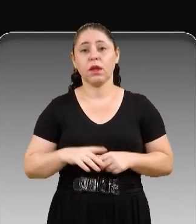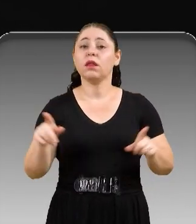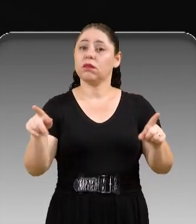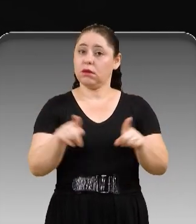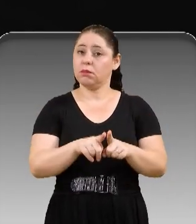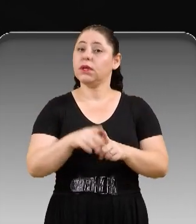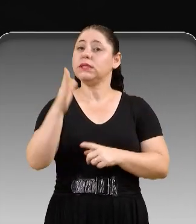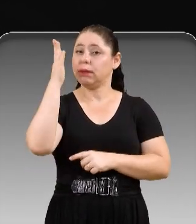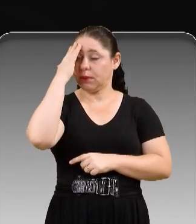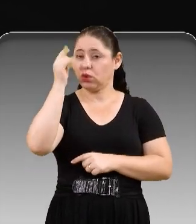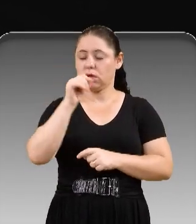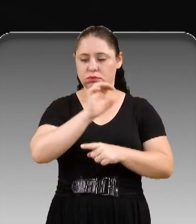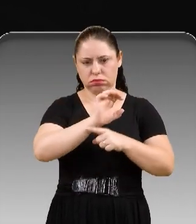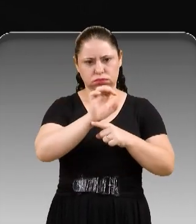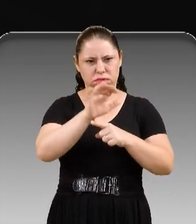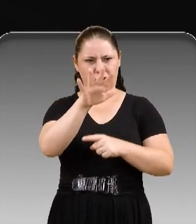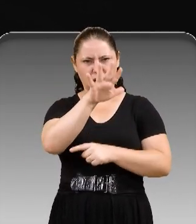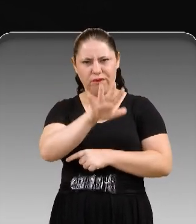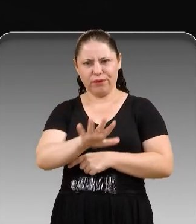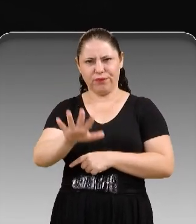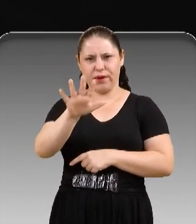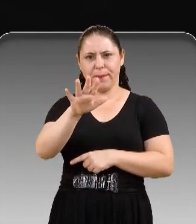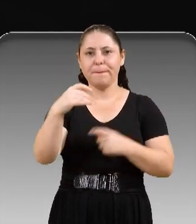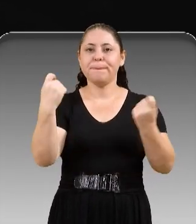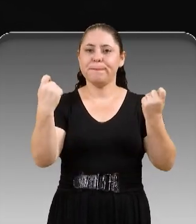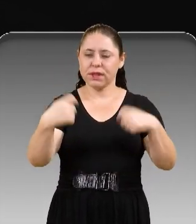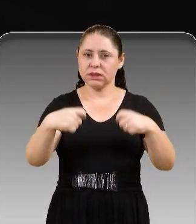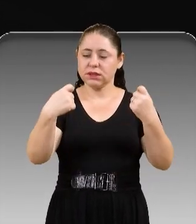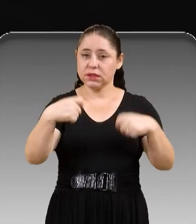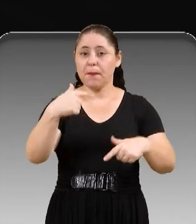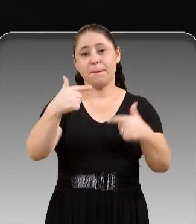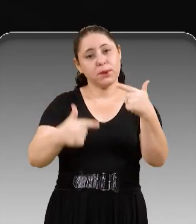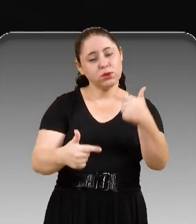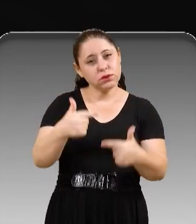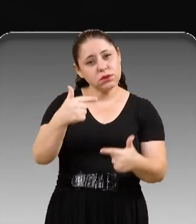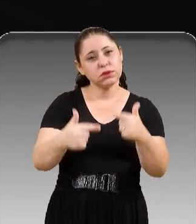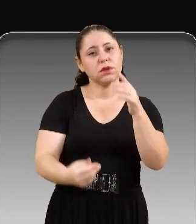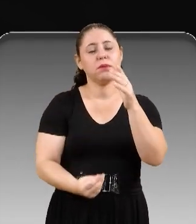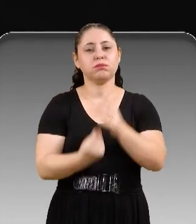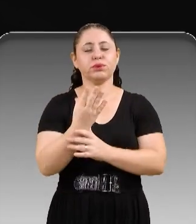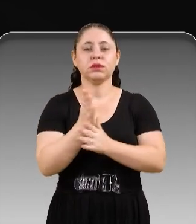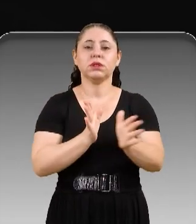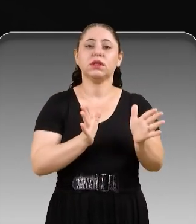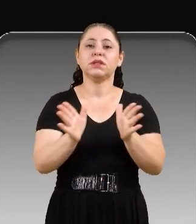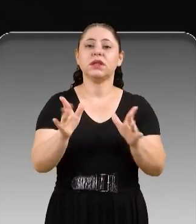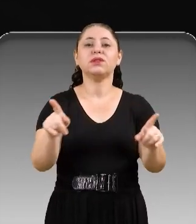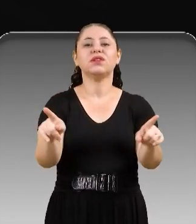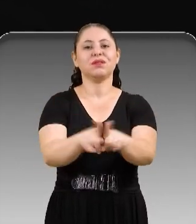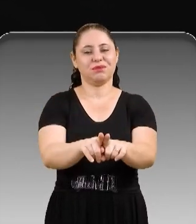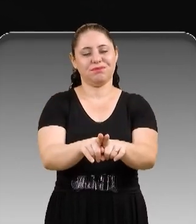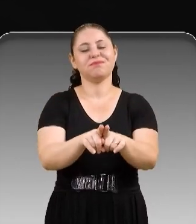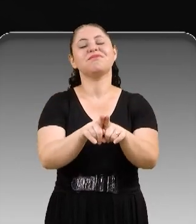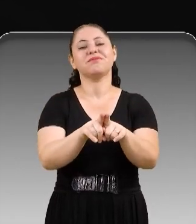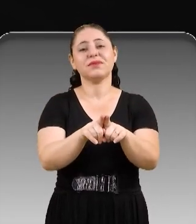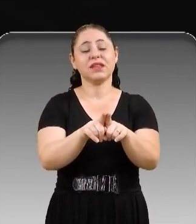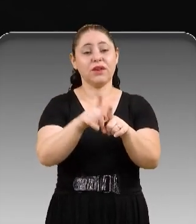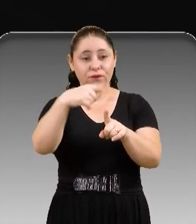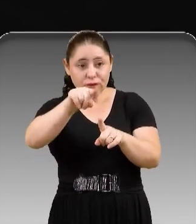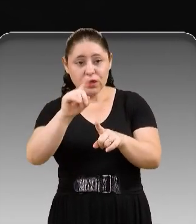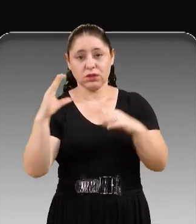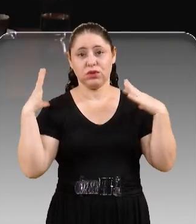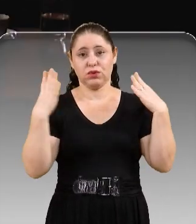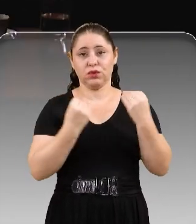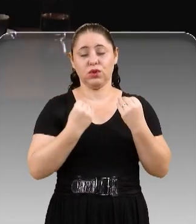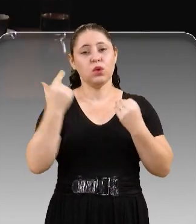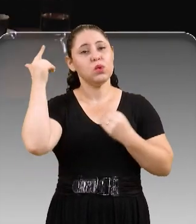estado inteiro que precisa aí de políticas e acesso também a vocês, desembargadores, para conseguirem